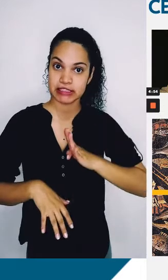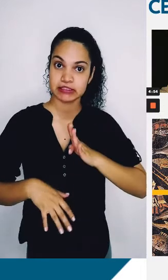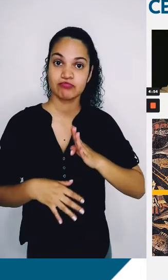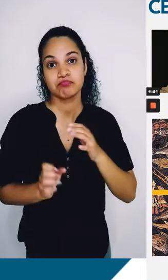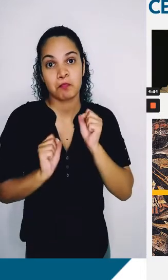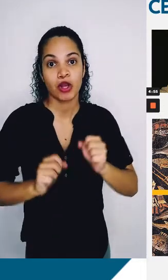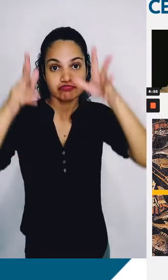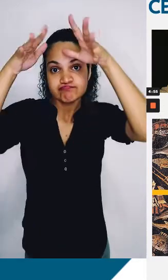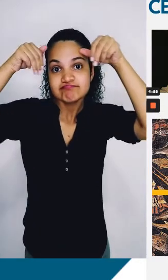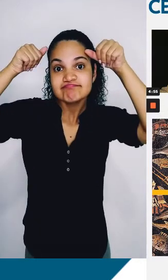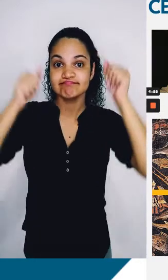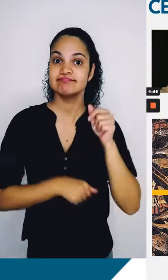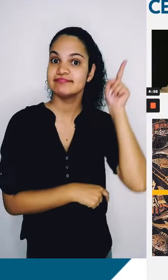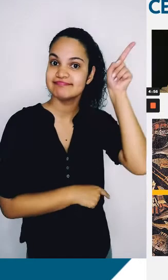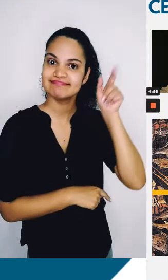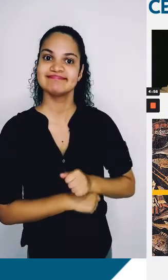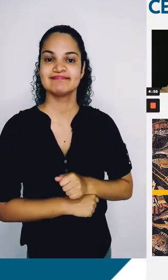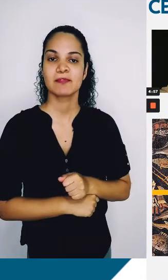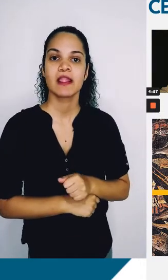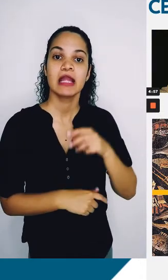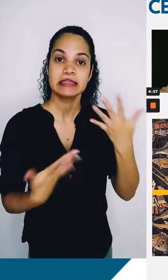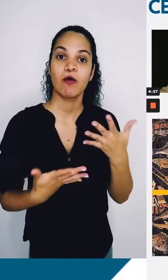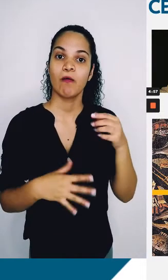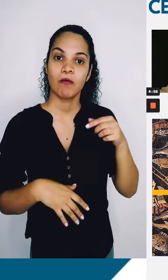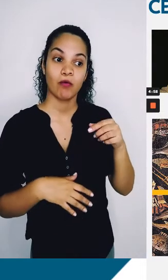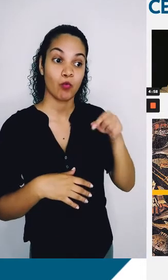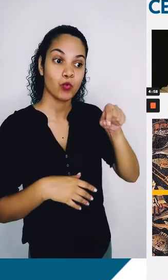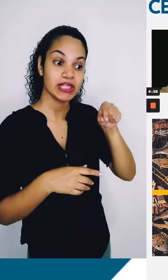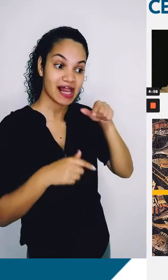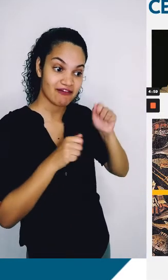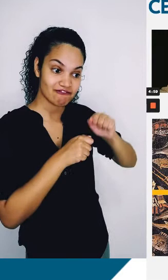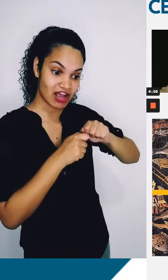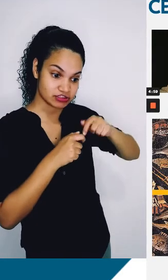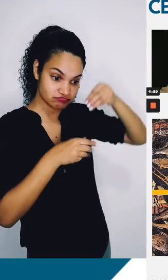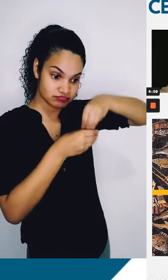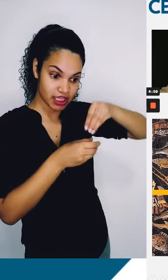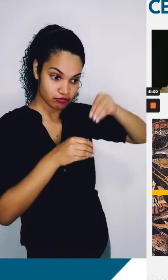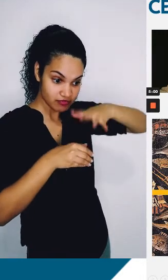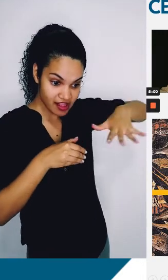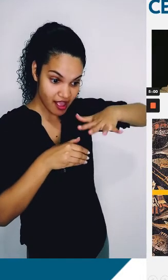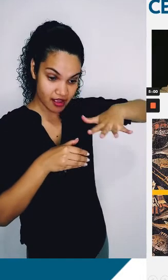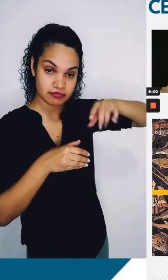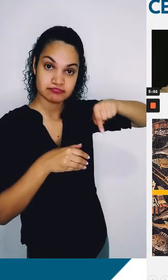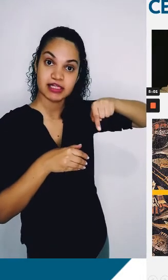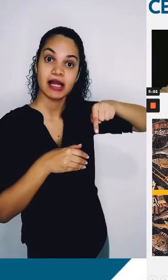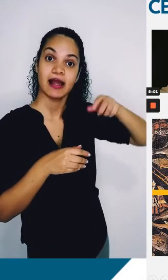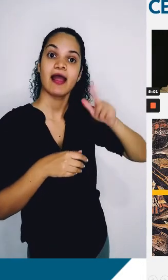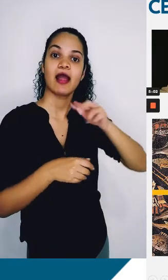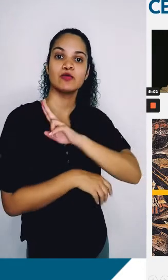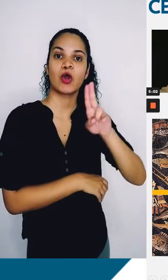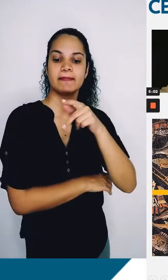Mata Atlântica, e o conjunto de atividades que essa espécie desenvolve no ecossistema é chamada de nicho